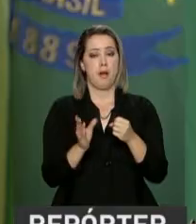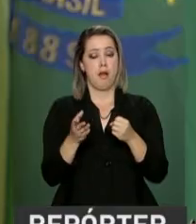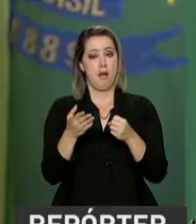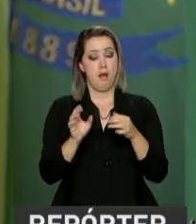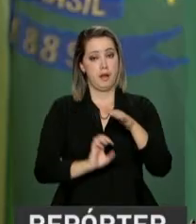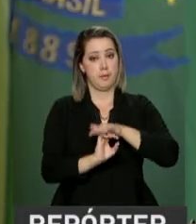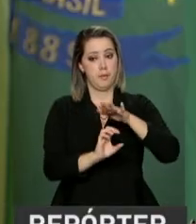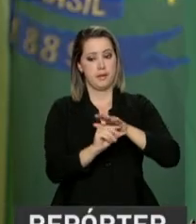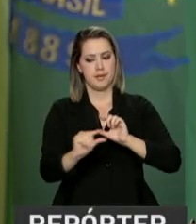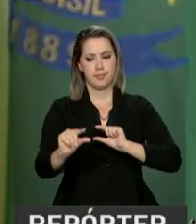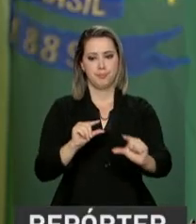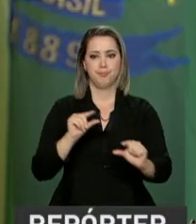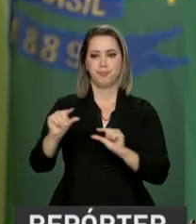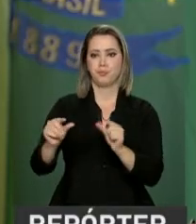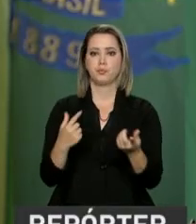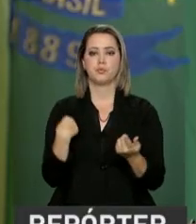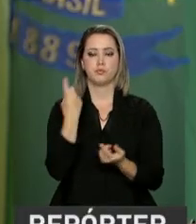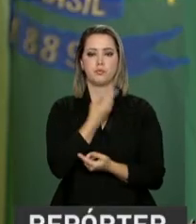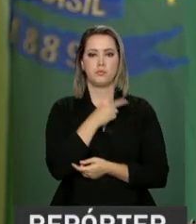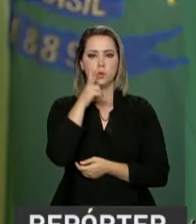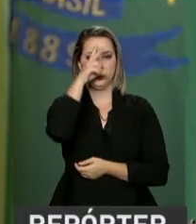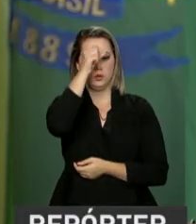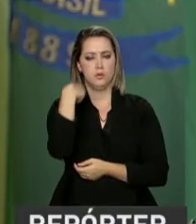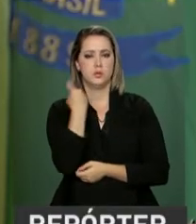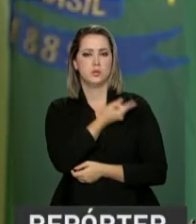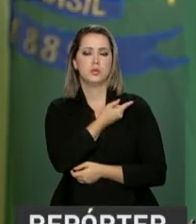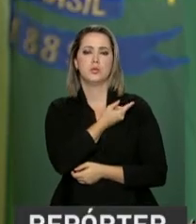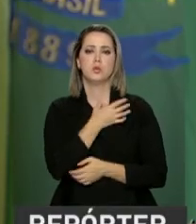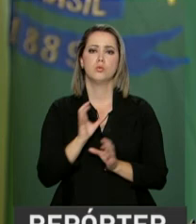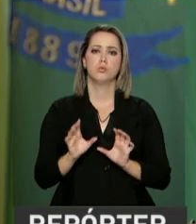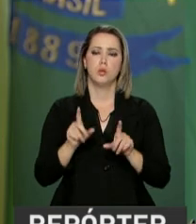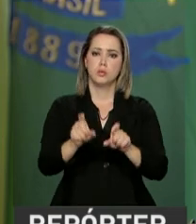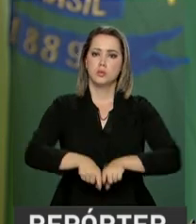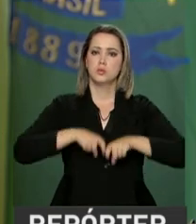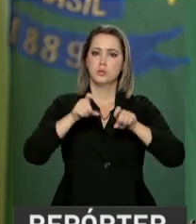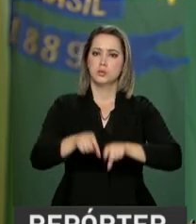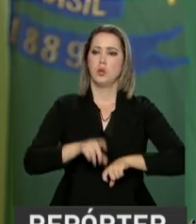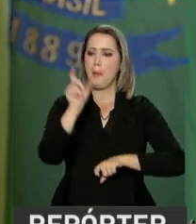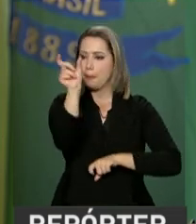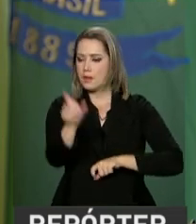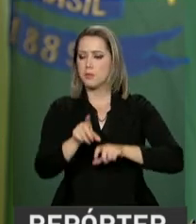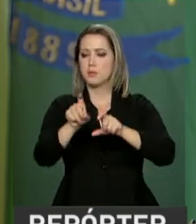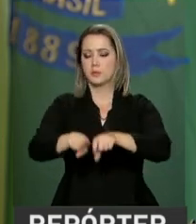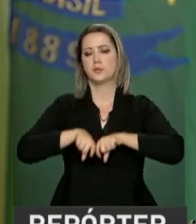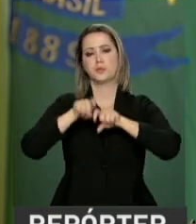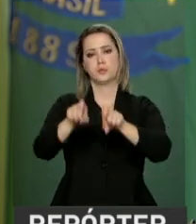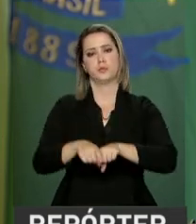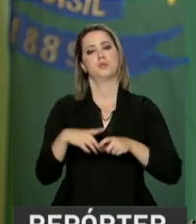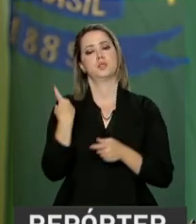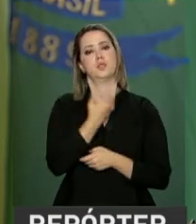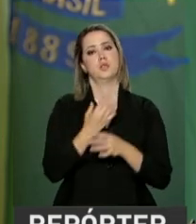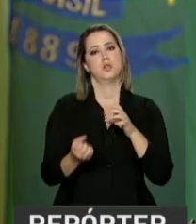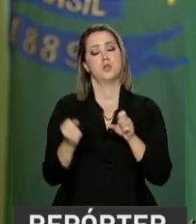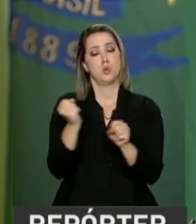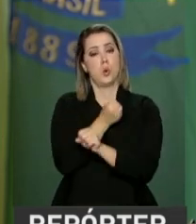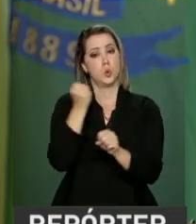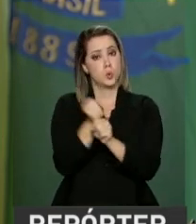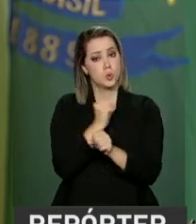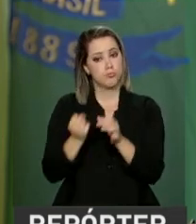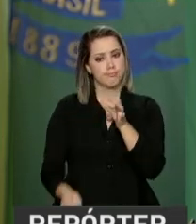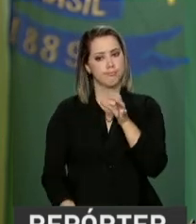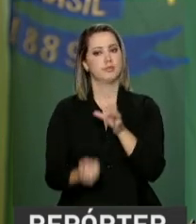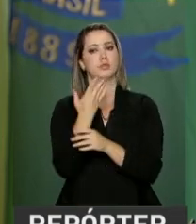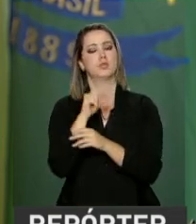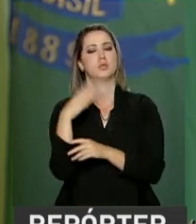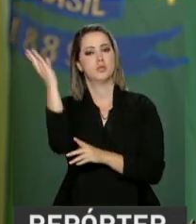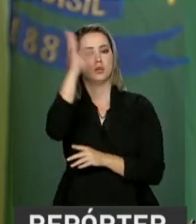empresário. Com a força do nosso campo, com a força do agricultor brasileiro, nós construiremos